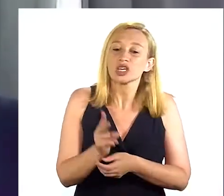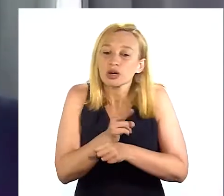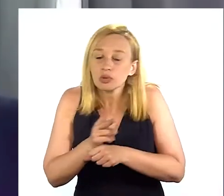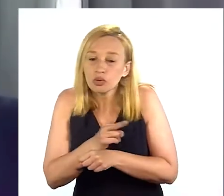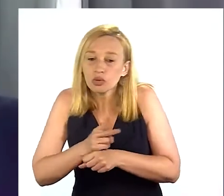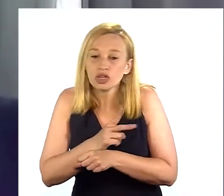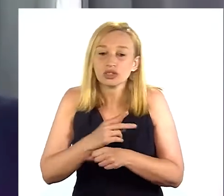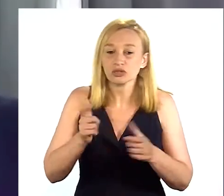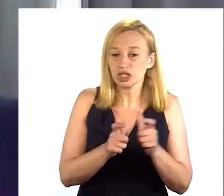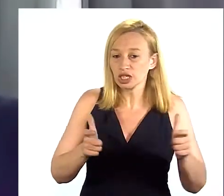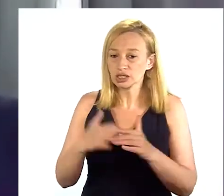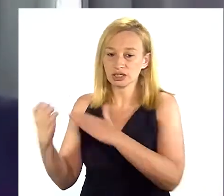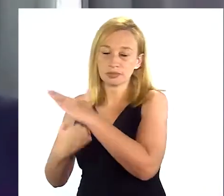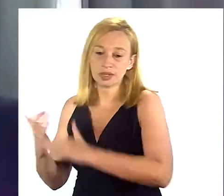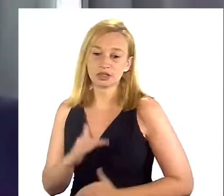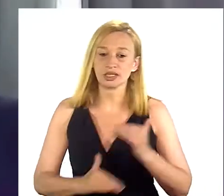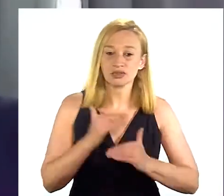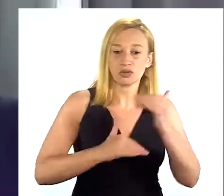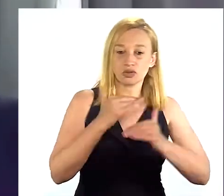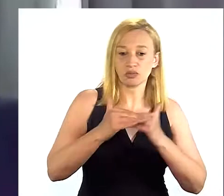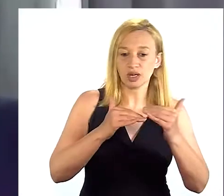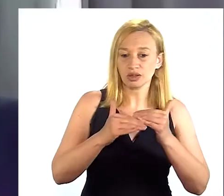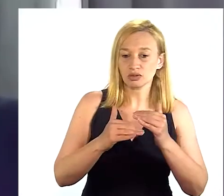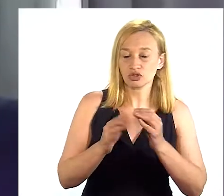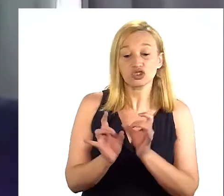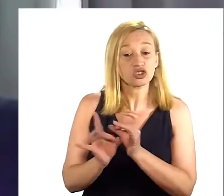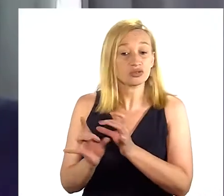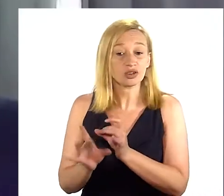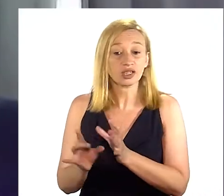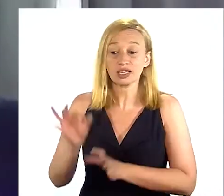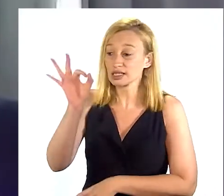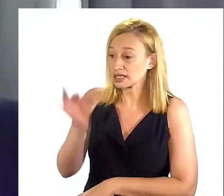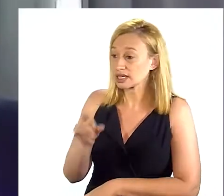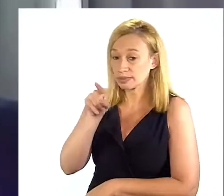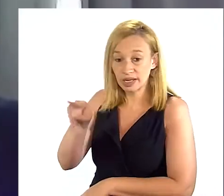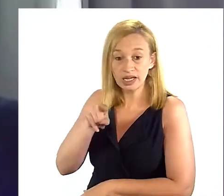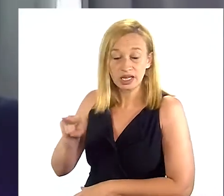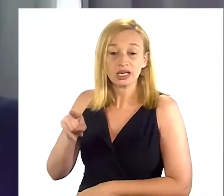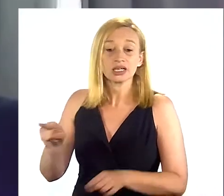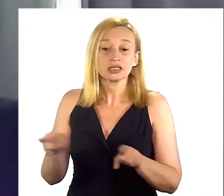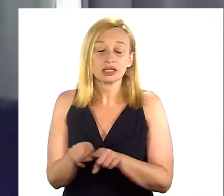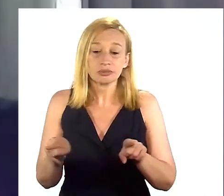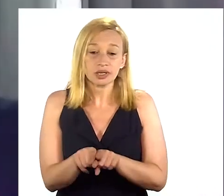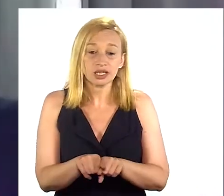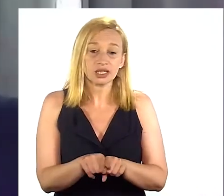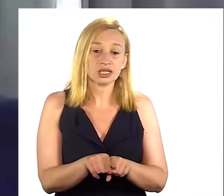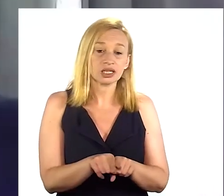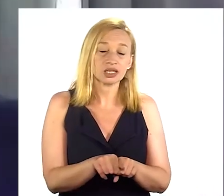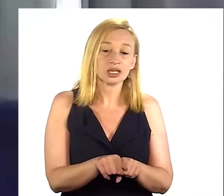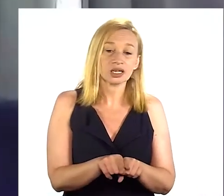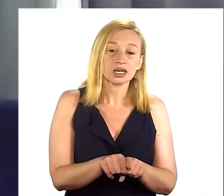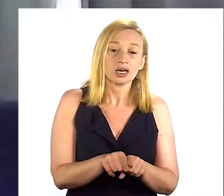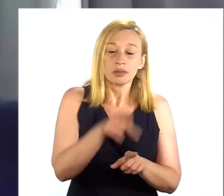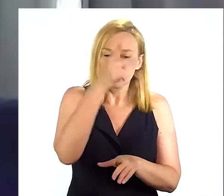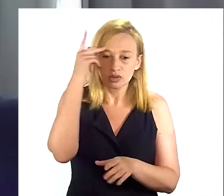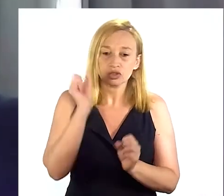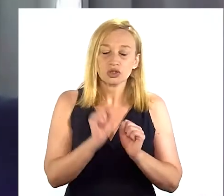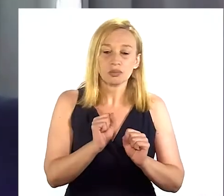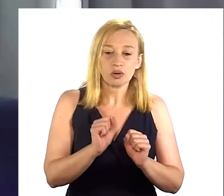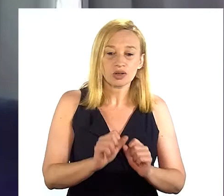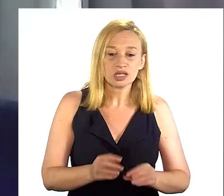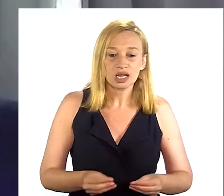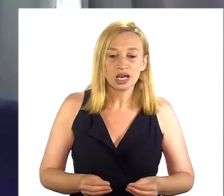busca de grandes empresas para desenvolvimento de fornecedores específicos para eles, principalmente fornecedores que